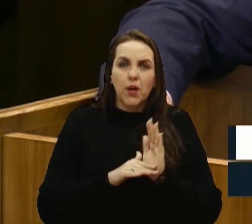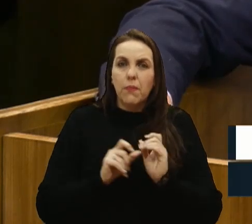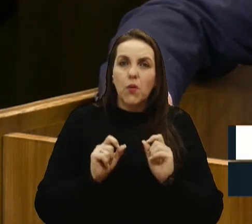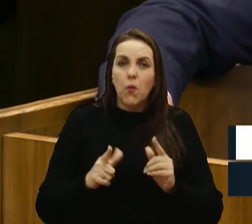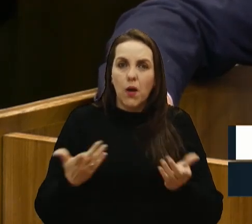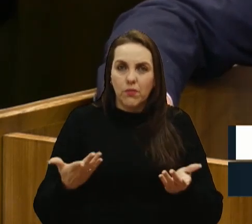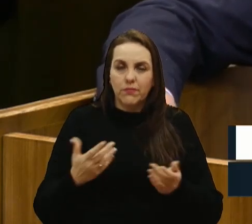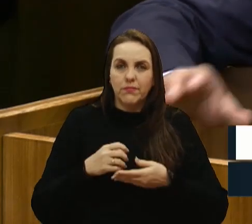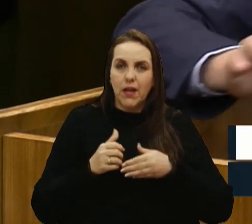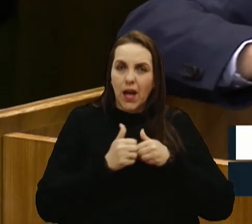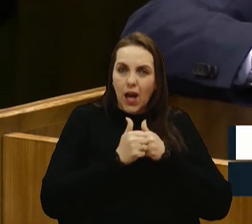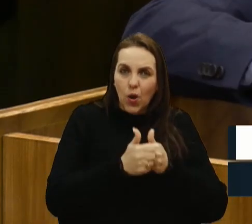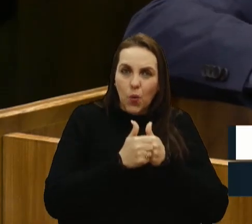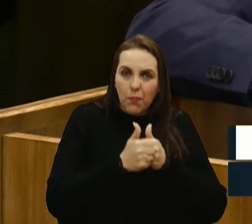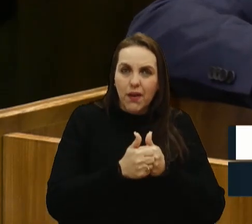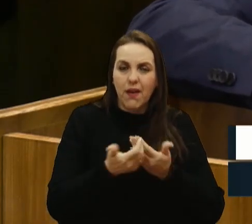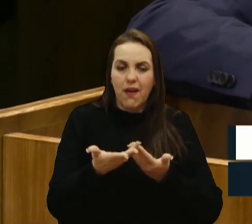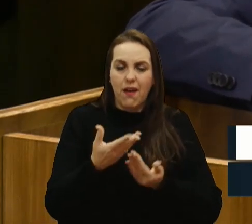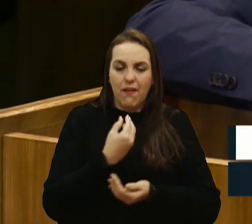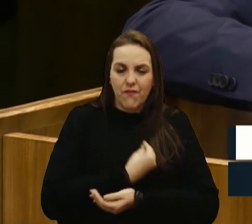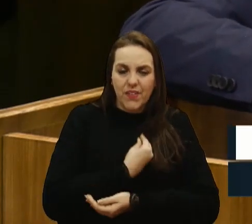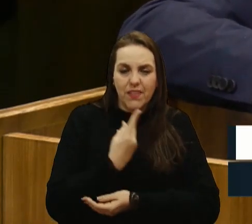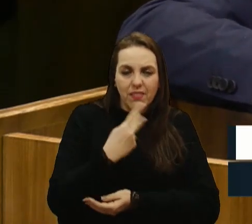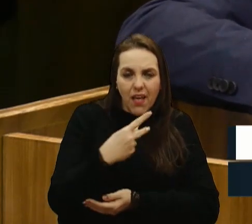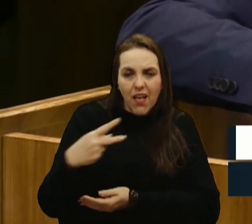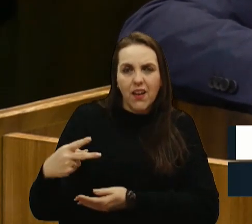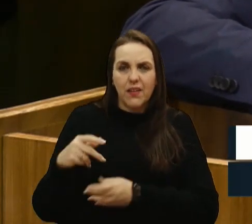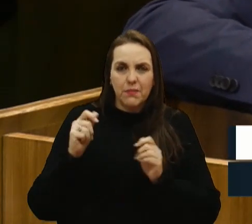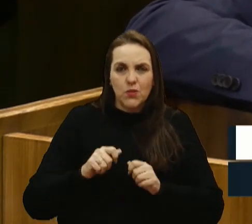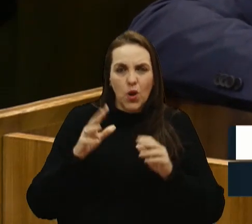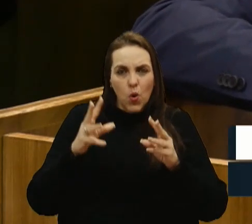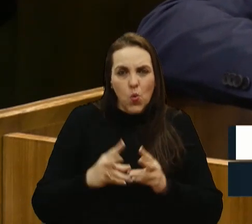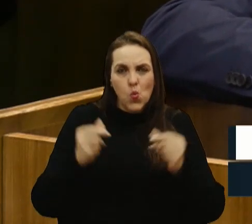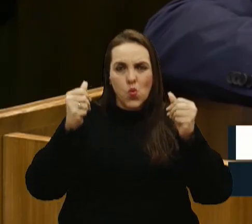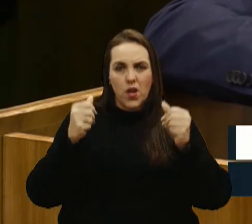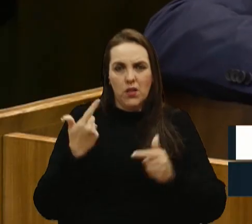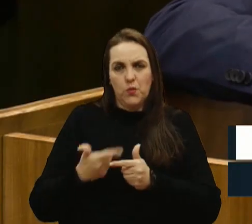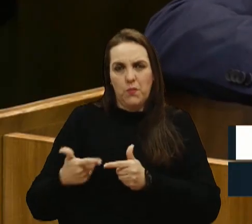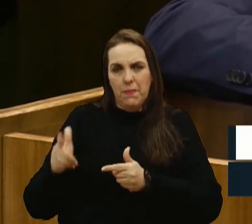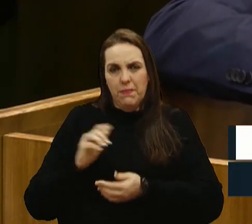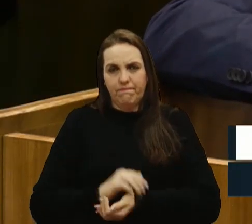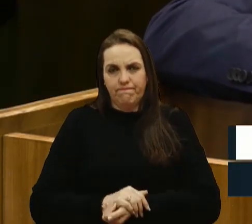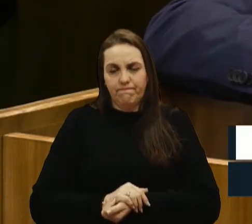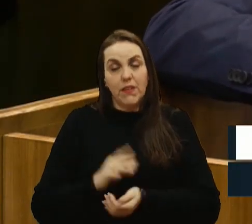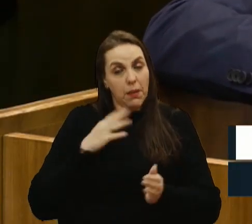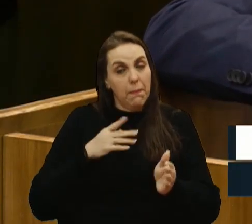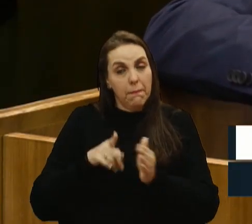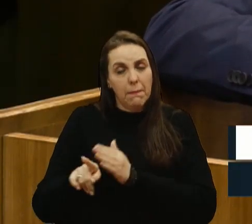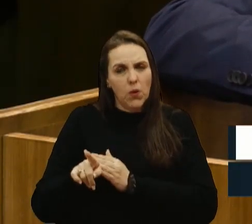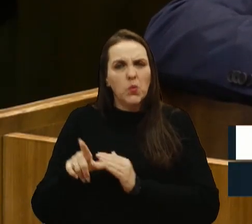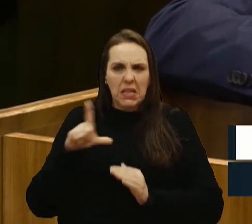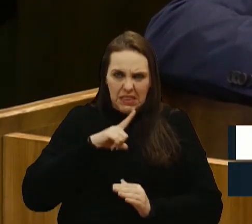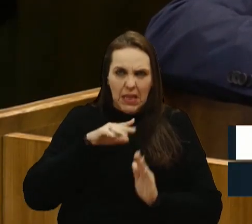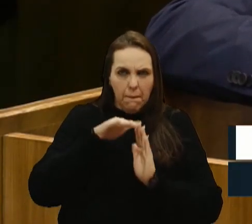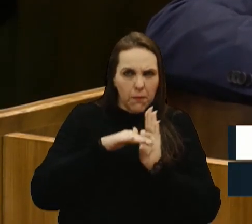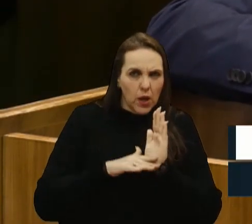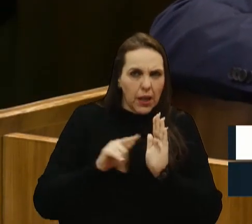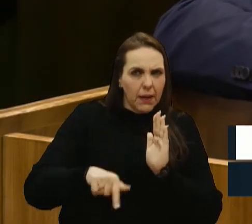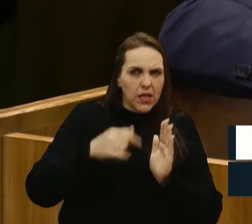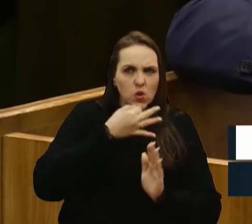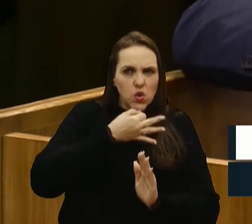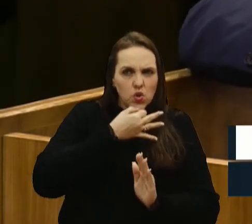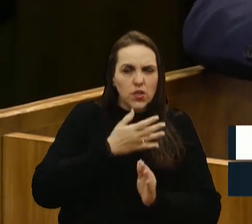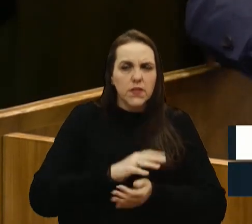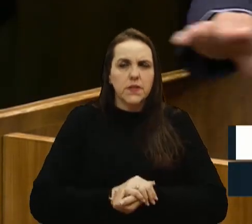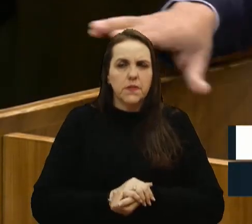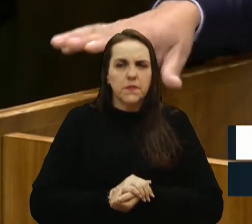gente dê acompanhamento a essas pessoas para que elas sejam curadas desse problema. Então, a minha pergunta é essa: tem algum programa em